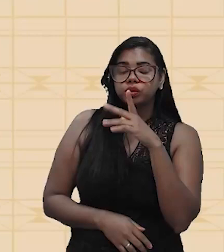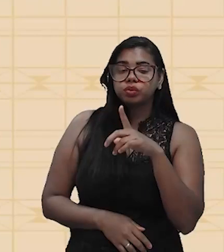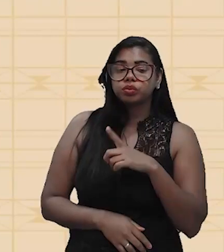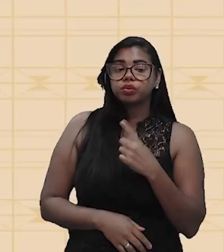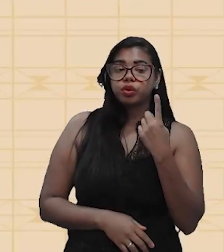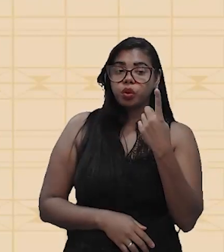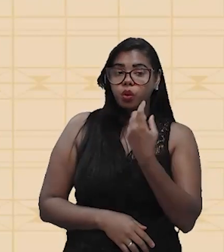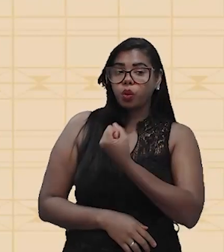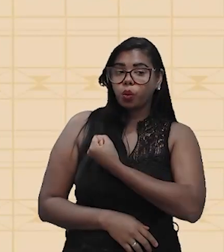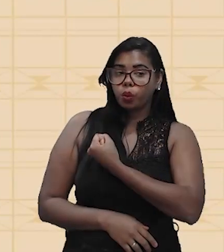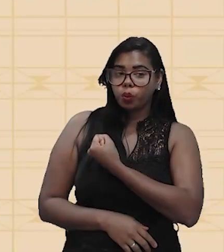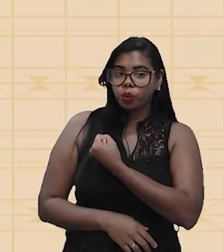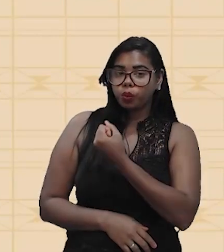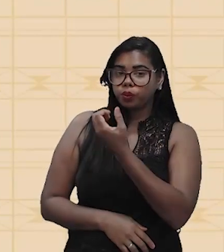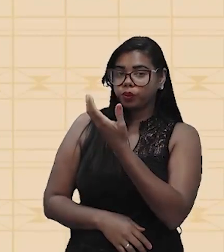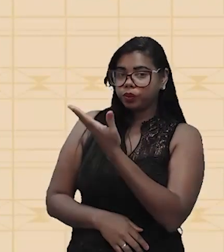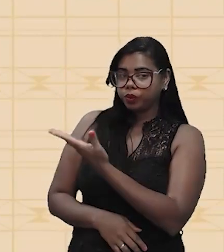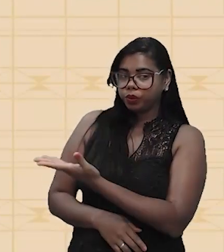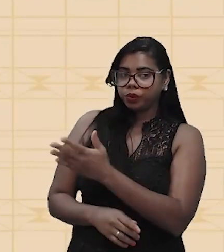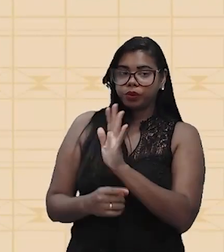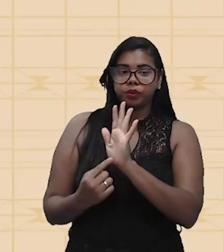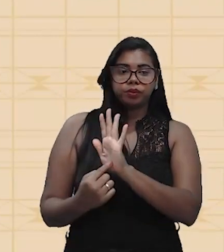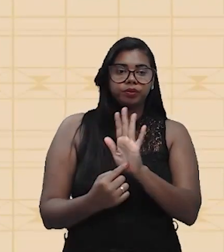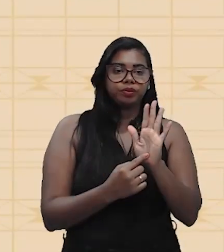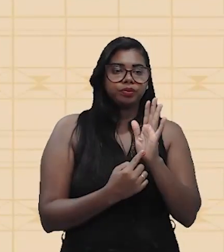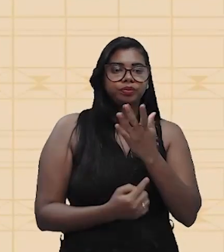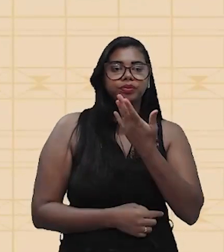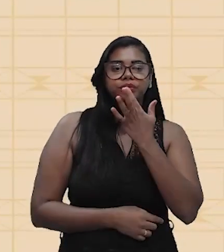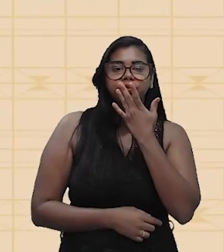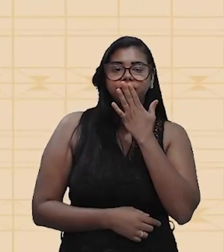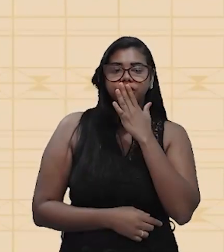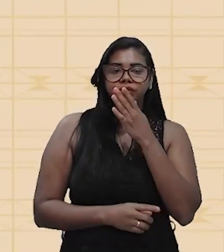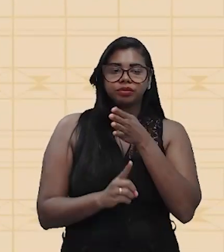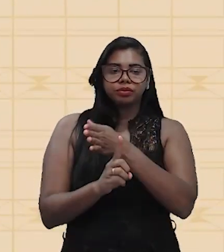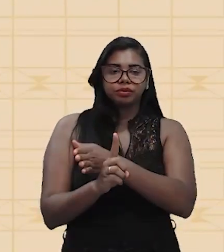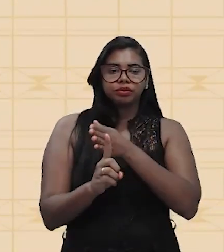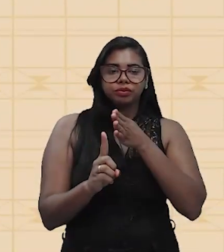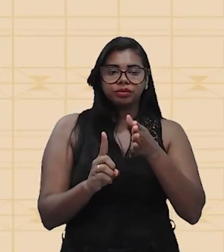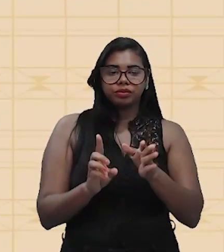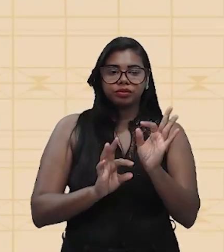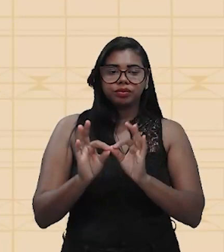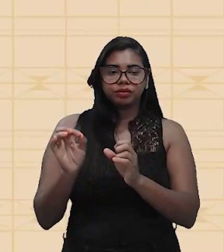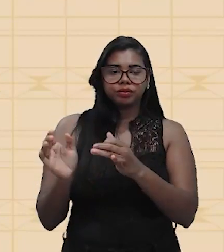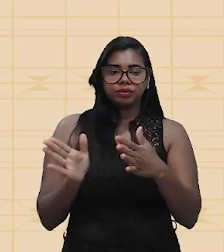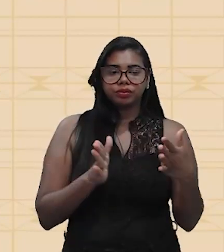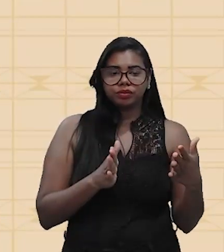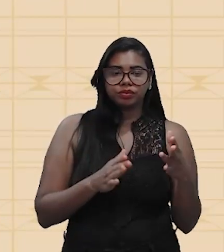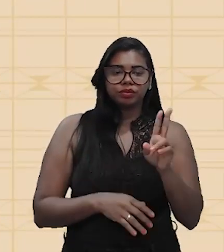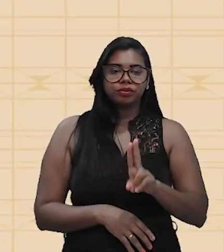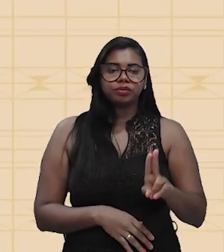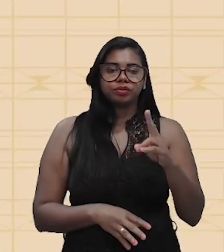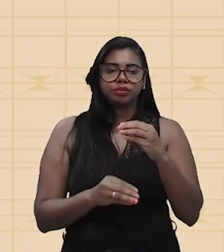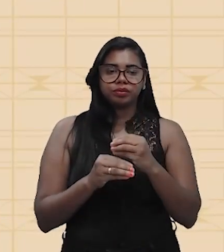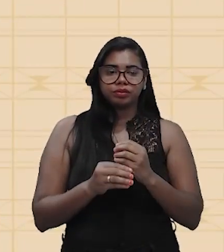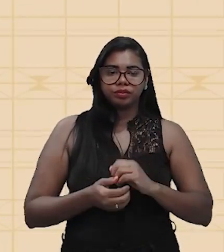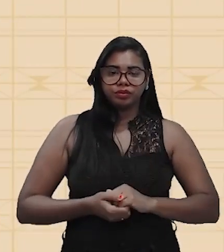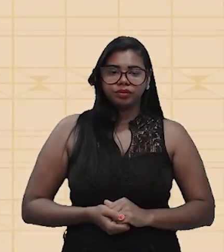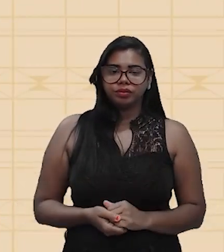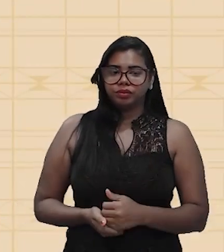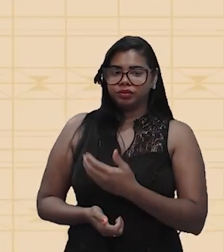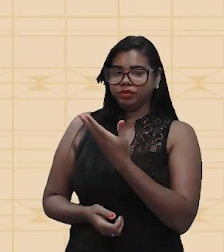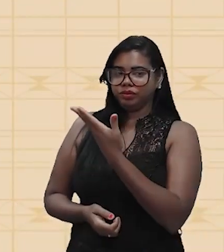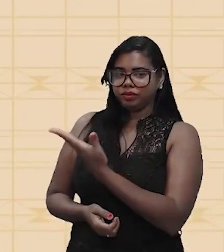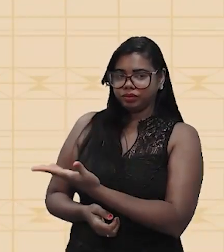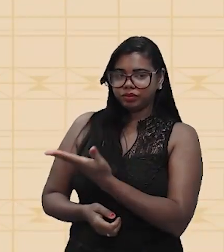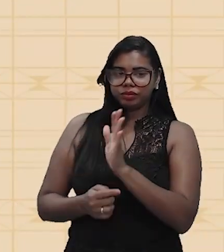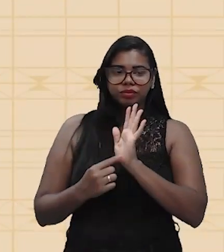número e a posição dessa cor ela indica a ordem que esse número vai ser utilizado. Geralmente um resistor ele vai